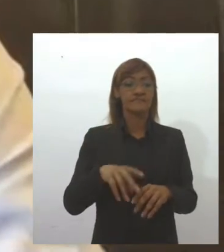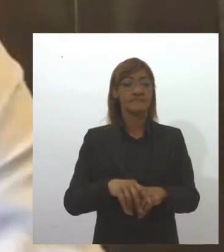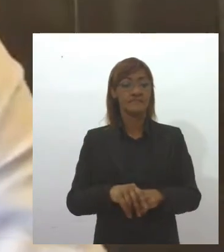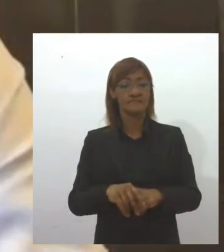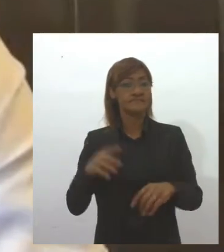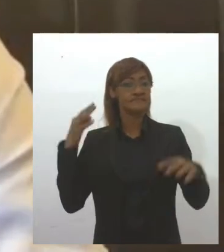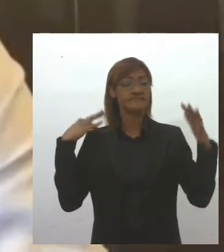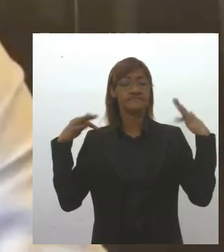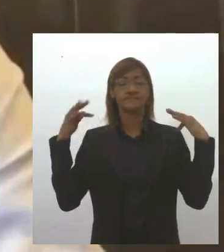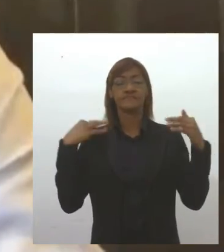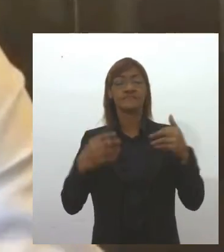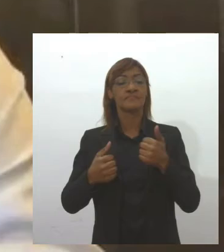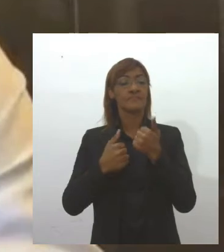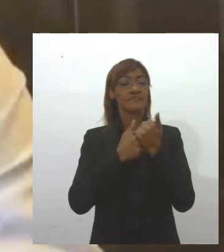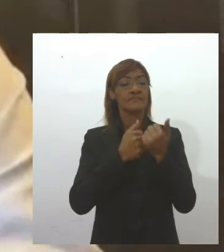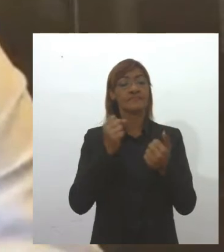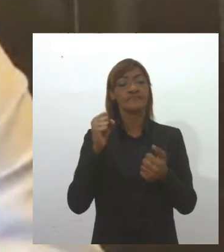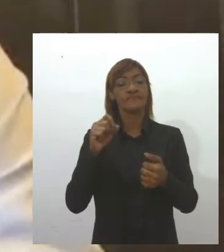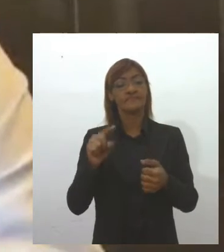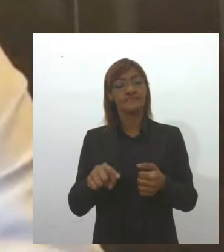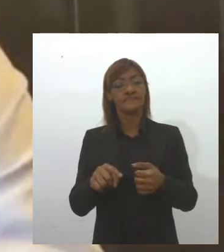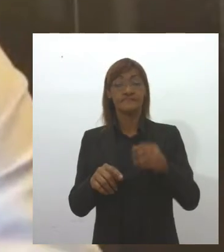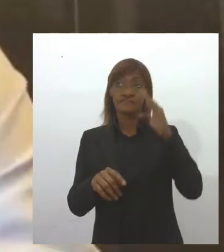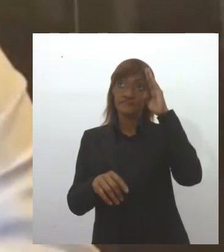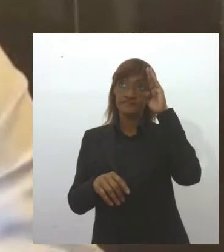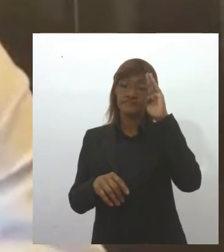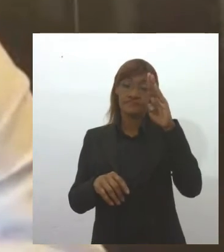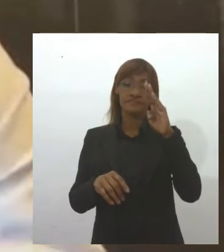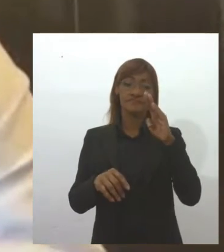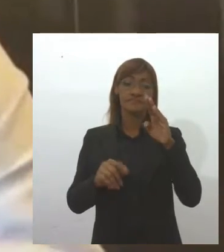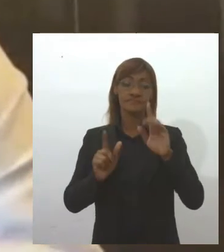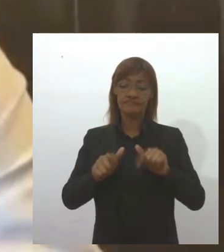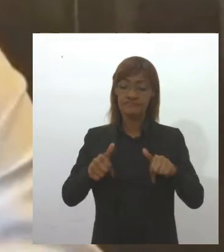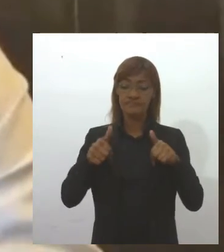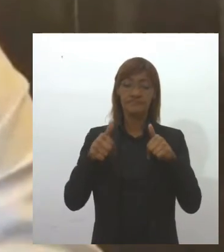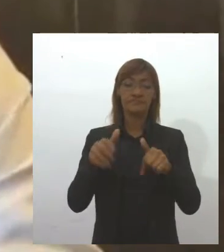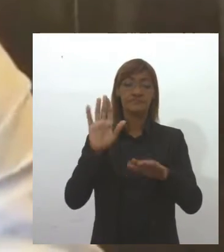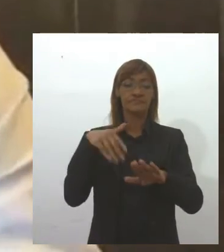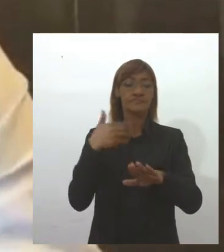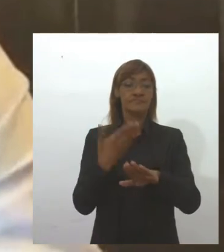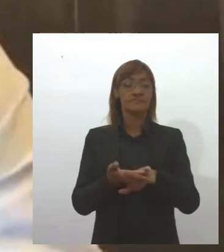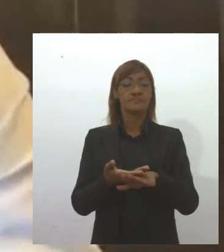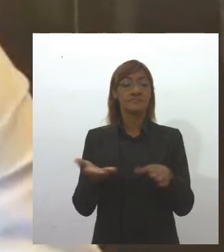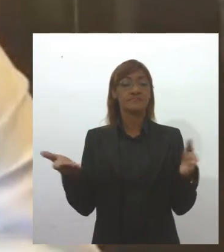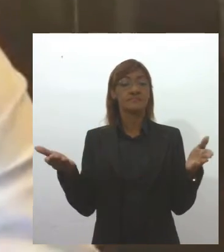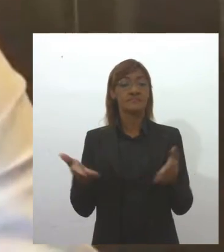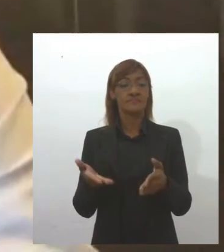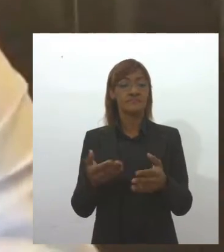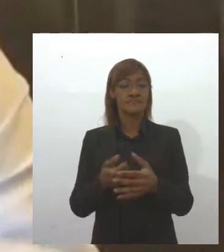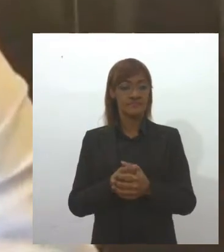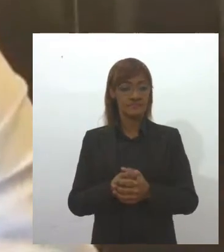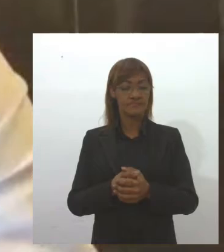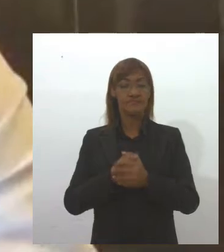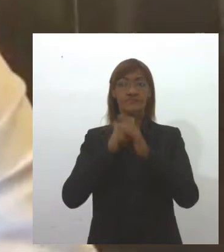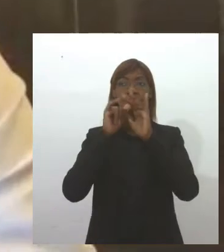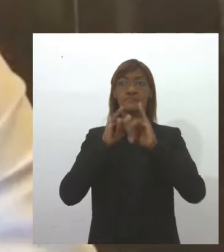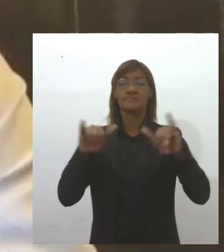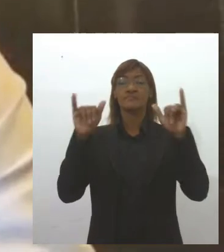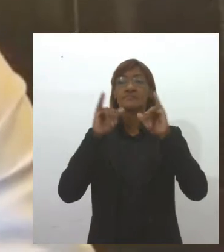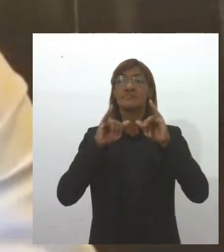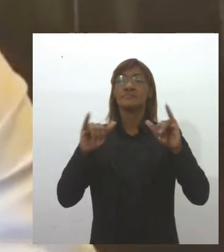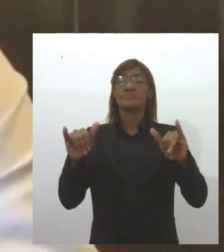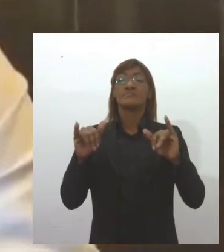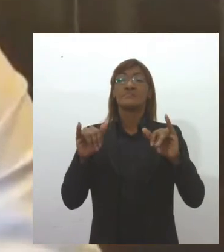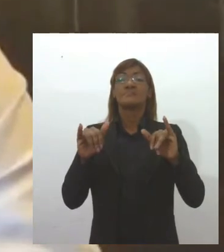de Sergipe. Nossa principal bandeira sempre foi e ainda é a promoção e divulgação do nosso estado, porque a